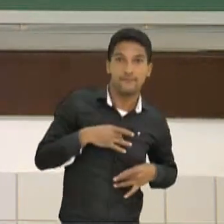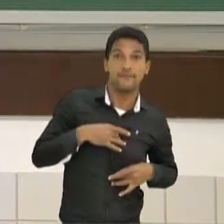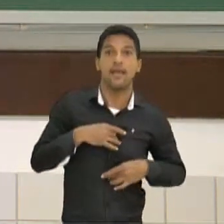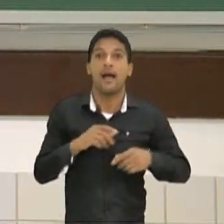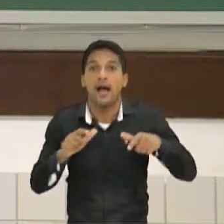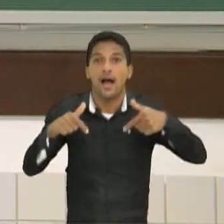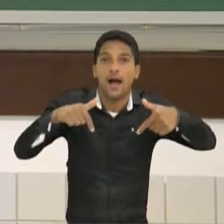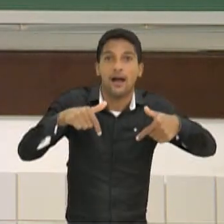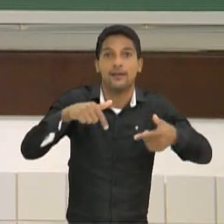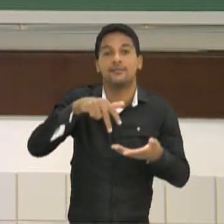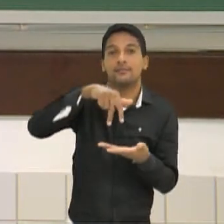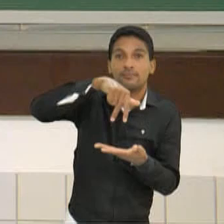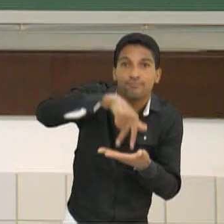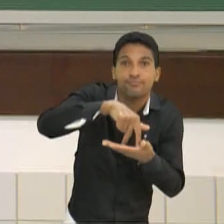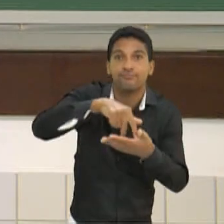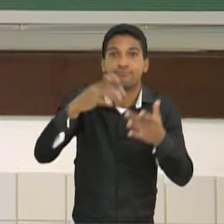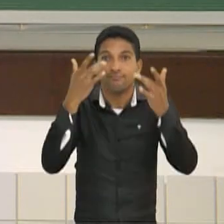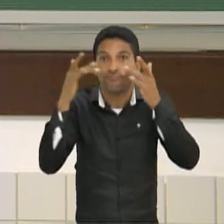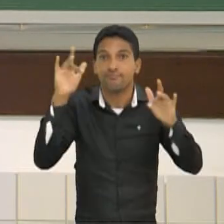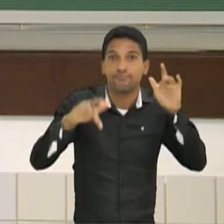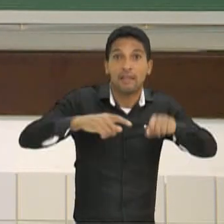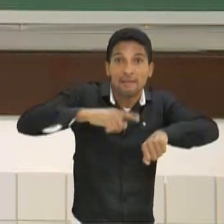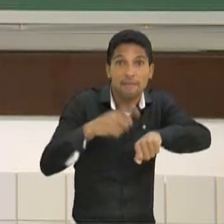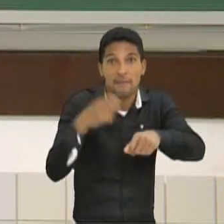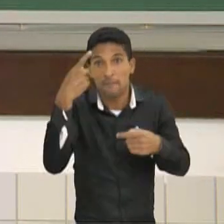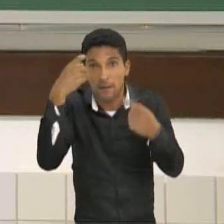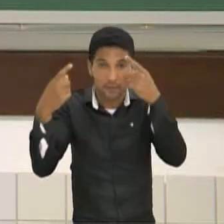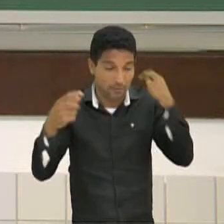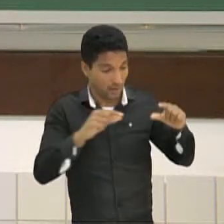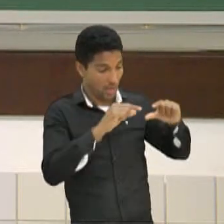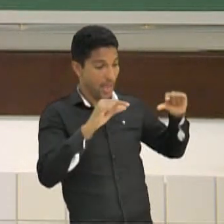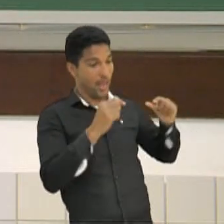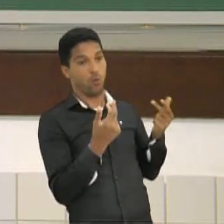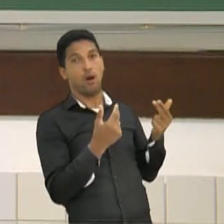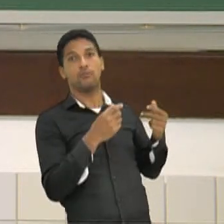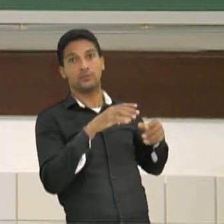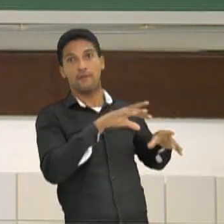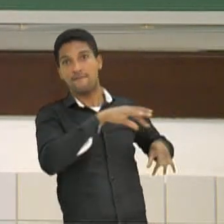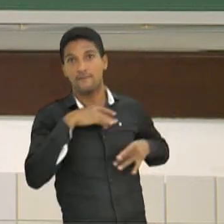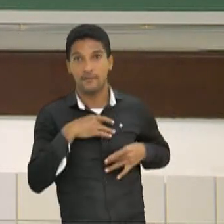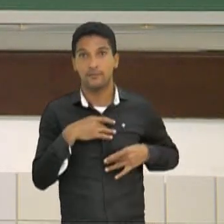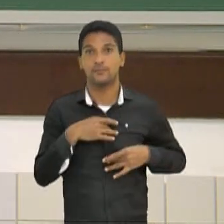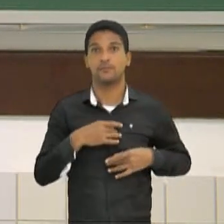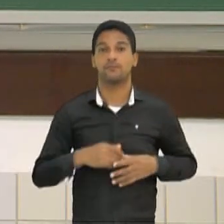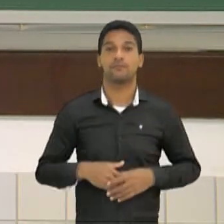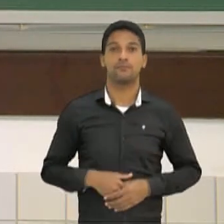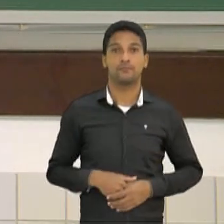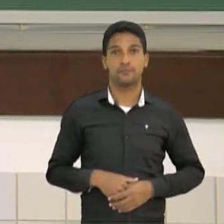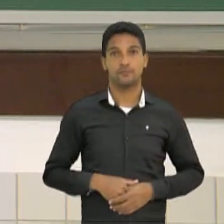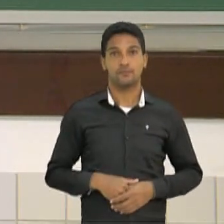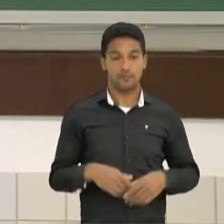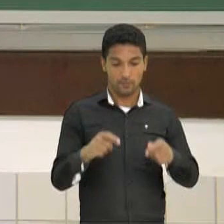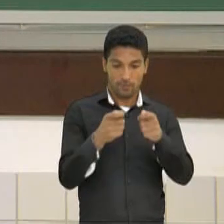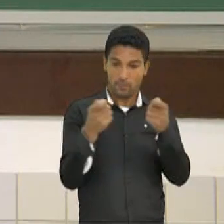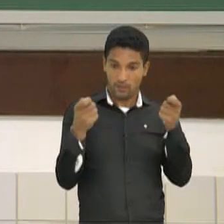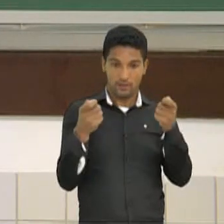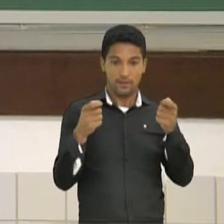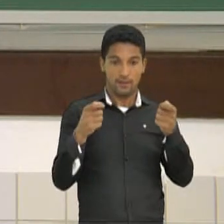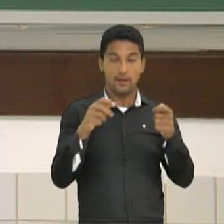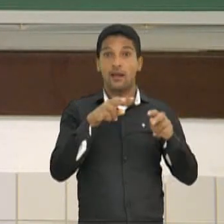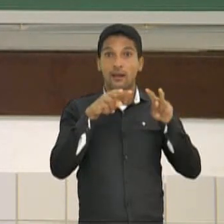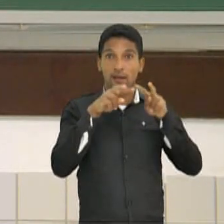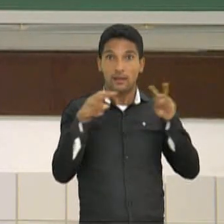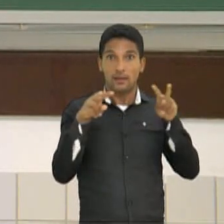praticando, pega uma dessas frases. Começa-se uma cena ali e no momento pega ali a frase, lê a frase e tem